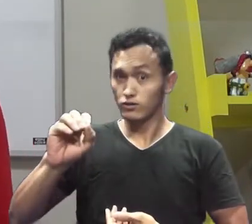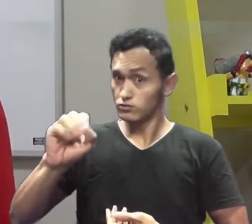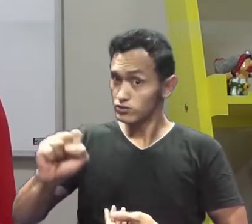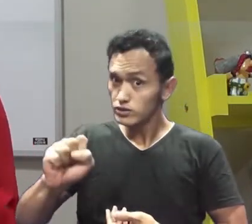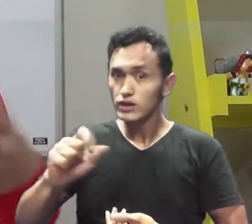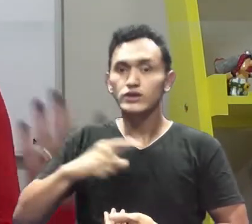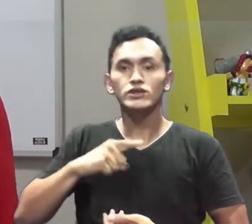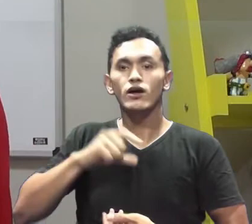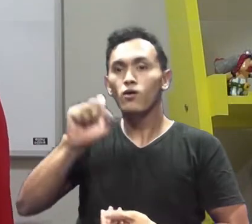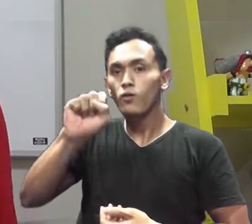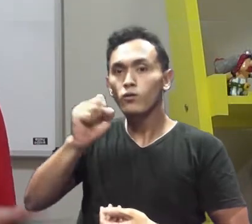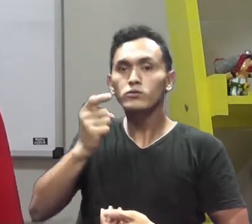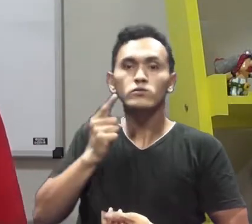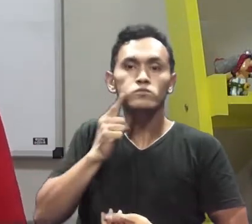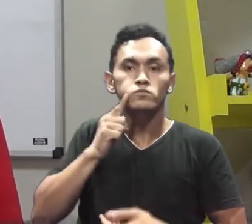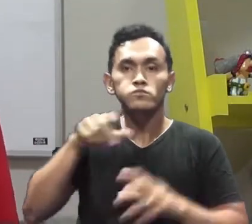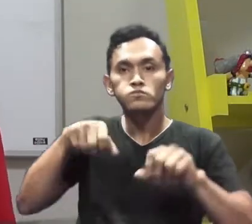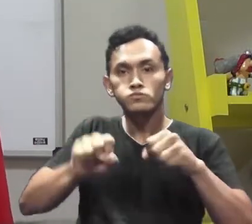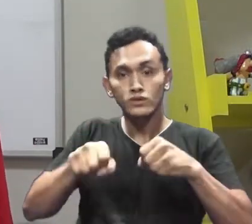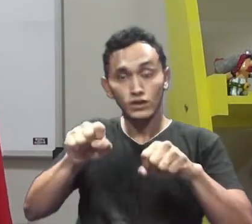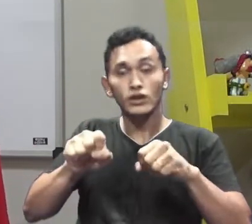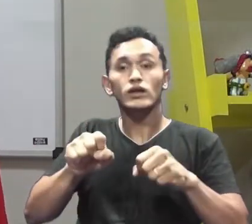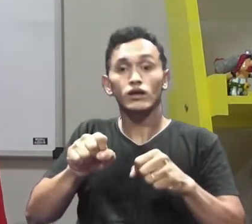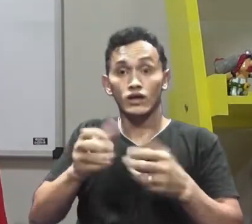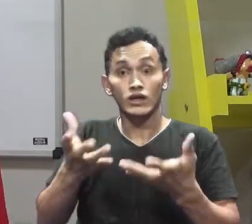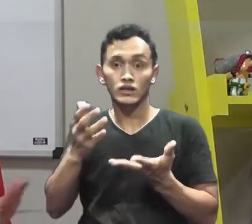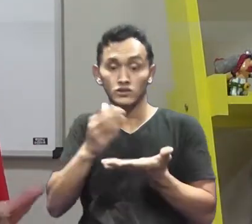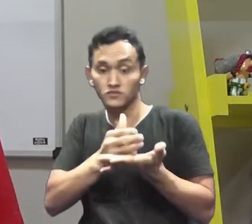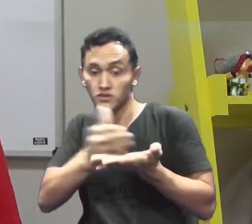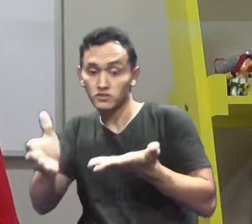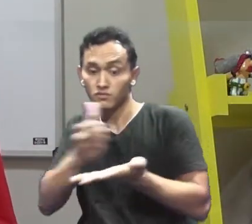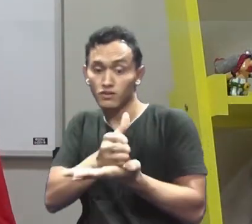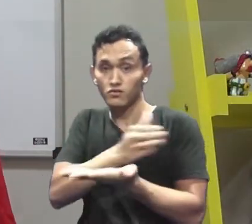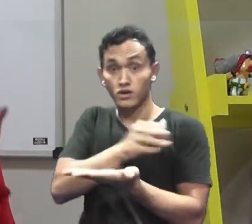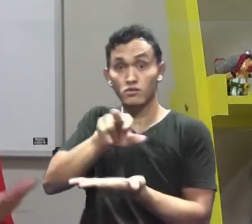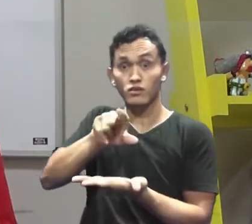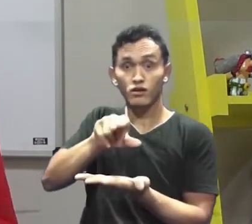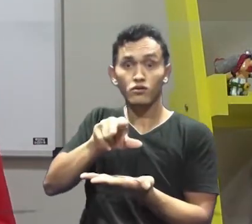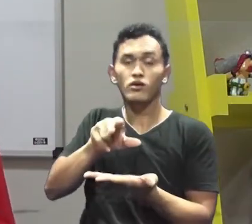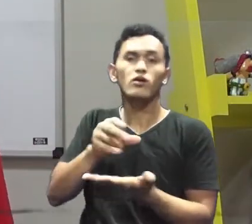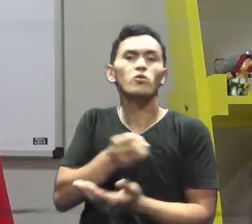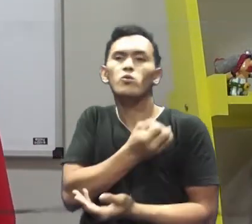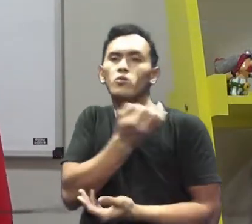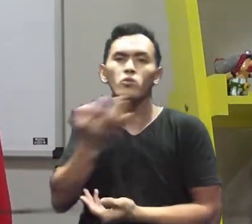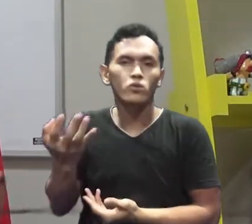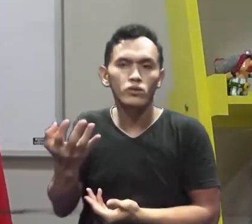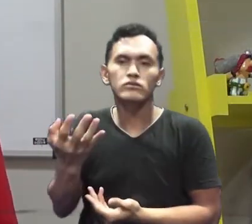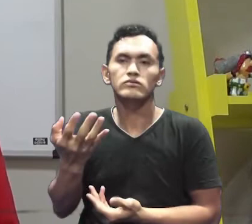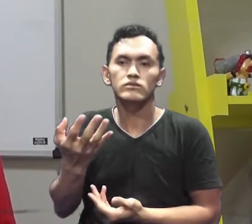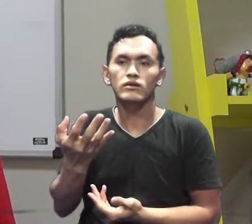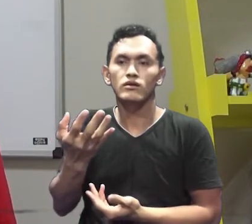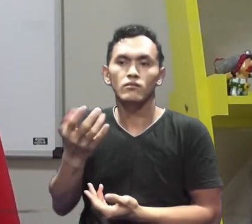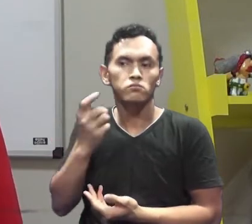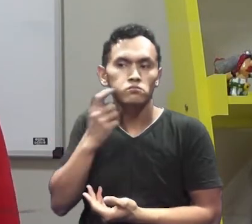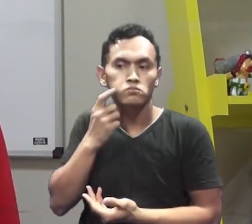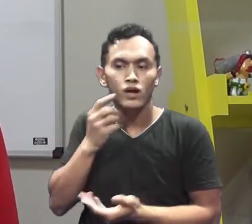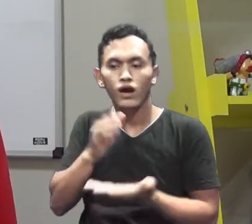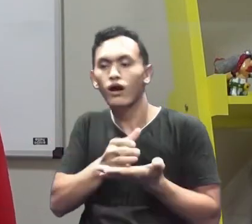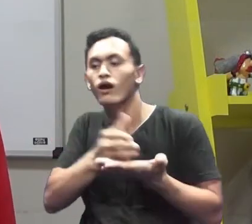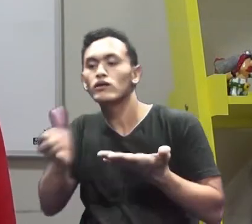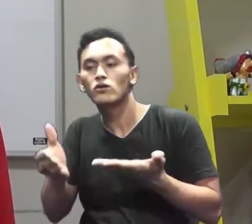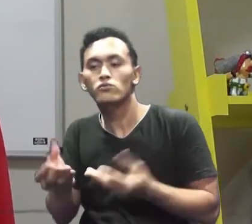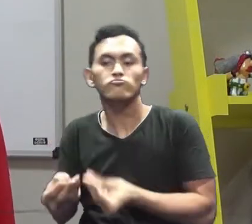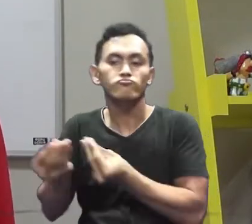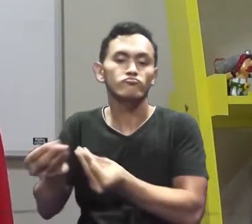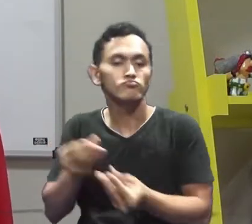Carlos tinha 8 balas e queria dividir entre ele e o irmão. Quantas balas igualmente, né? Quantas balas cada um